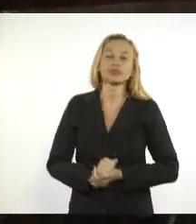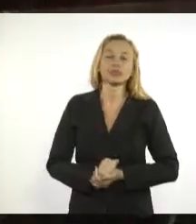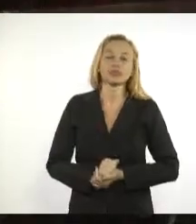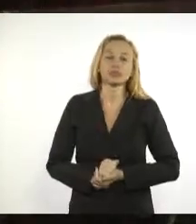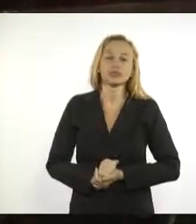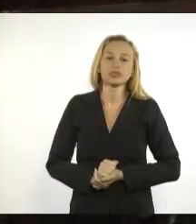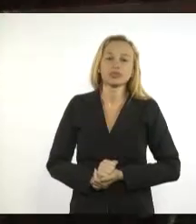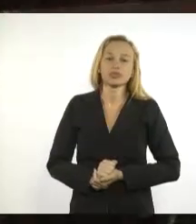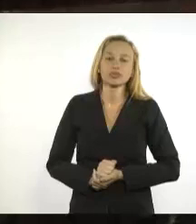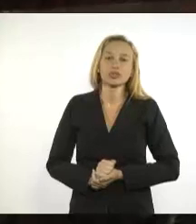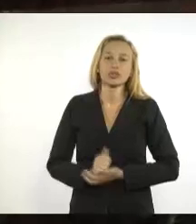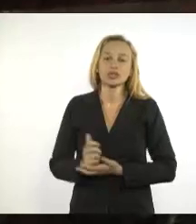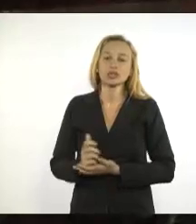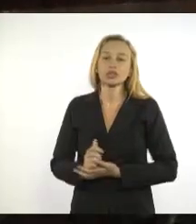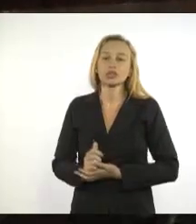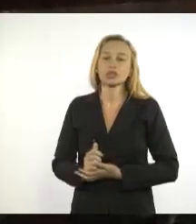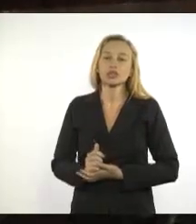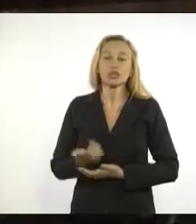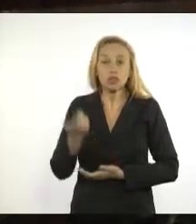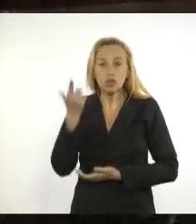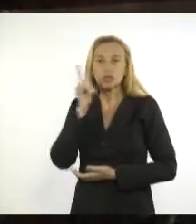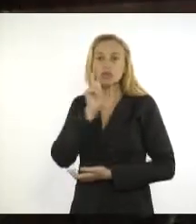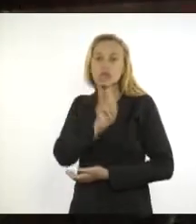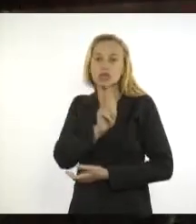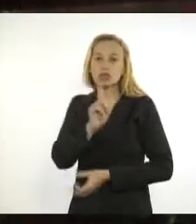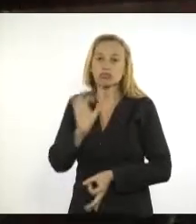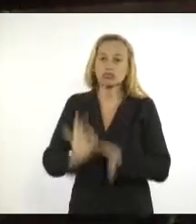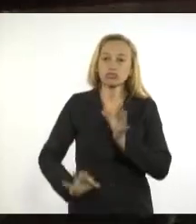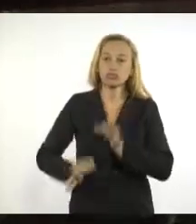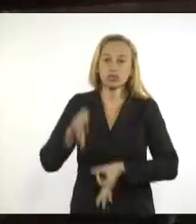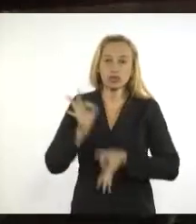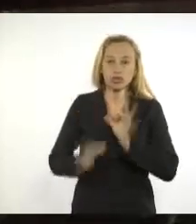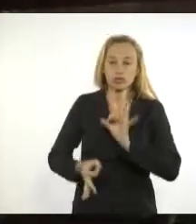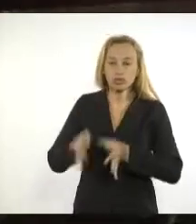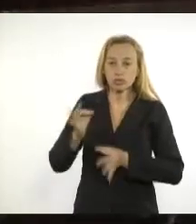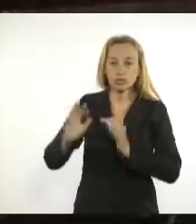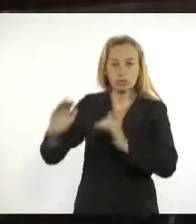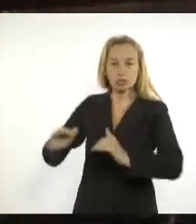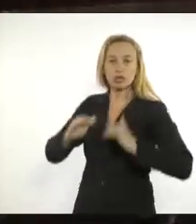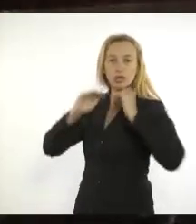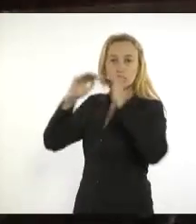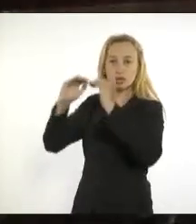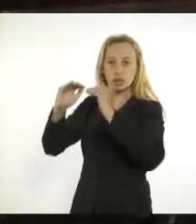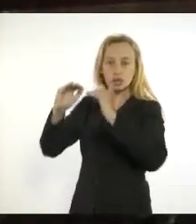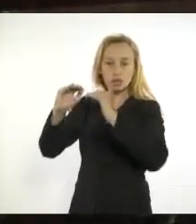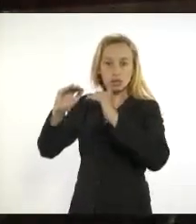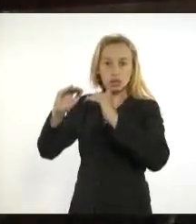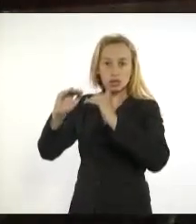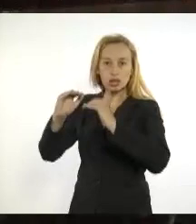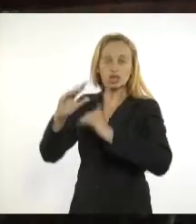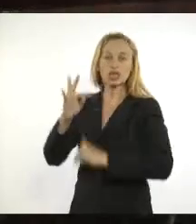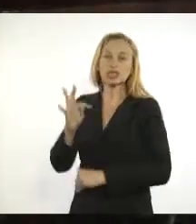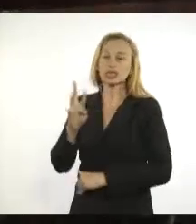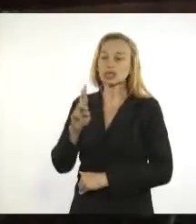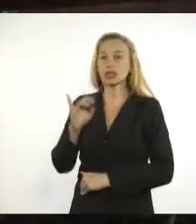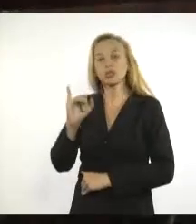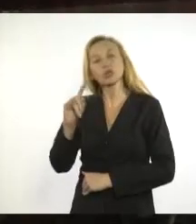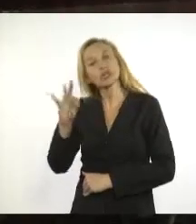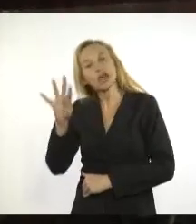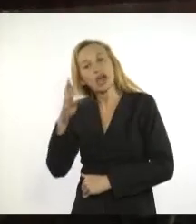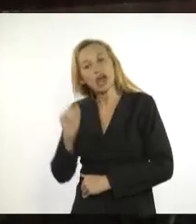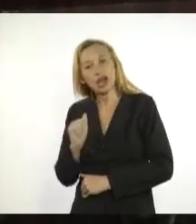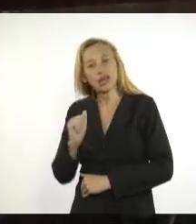nos tribunais superiores a imunidade tributária, portanto, terá acrescido aos